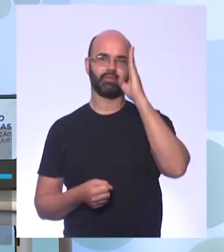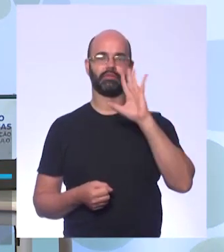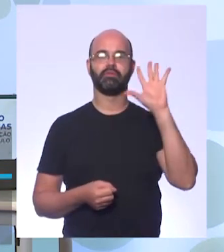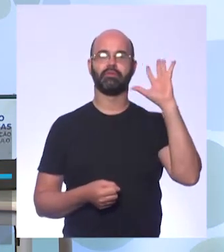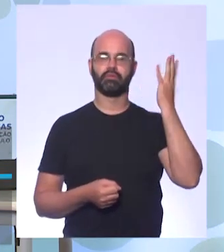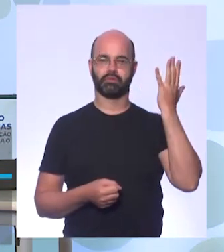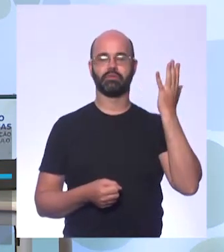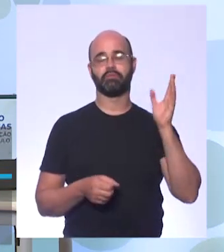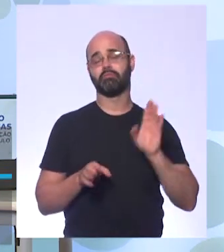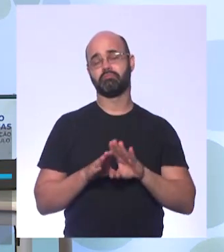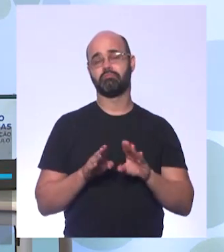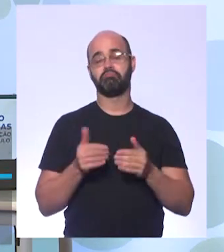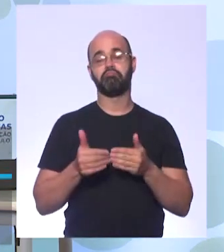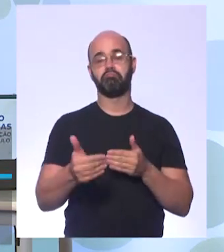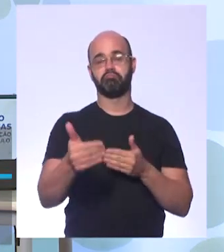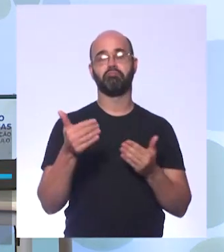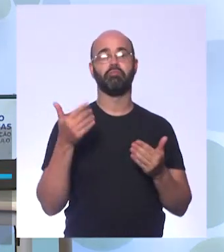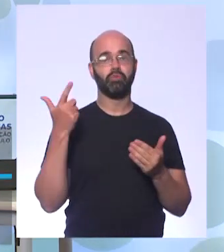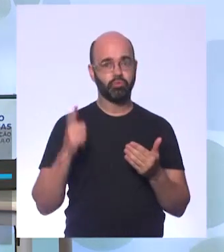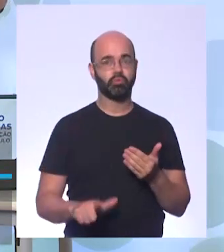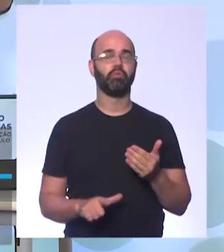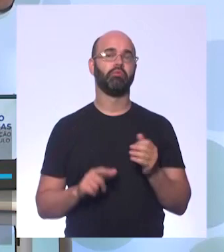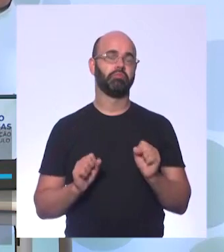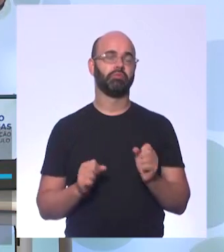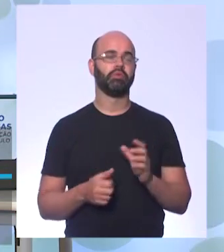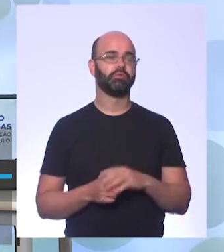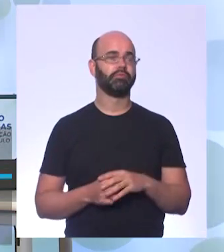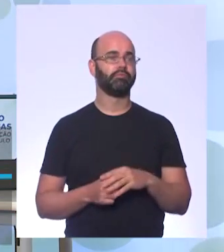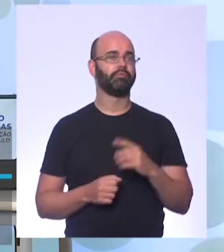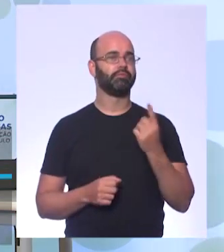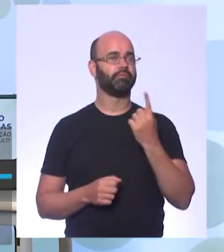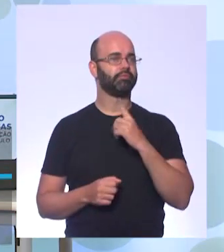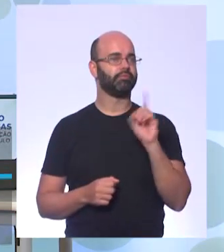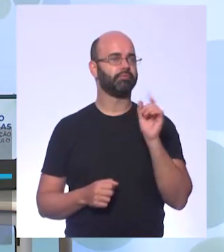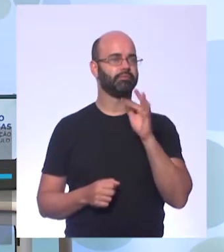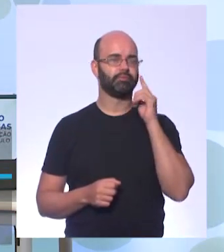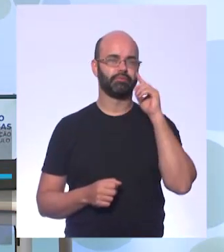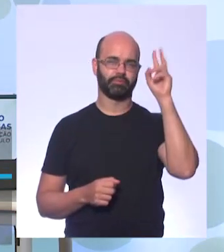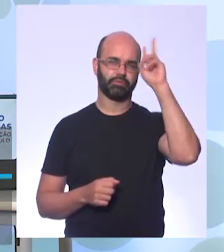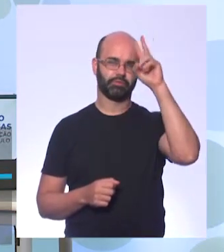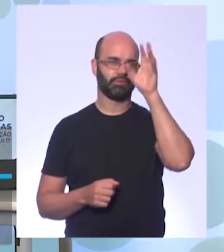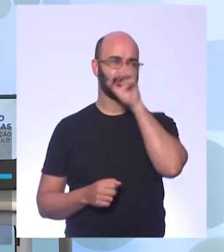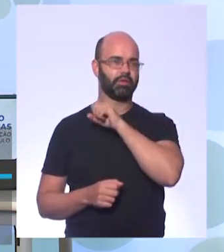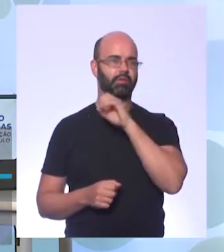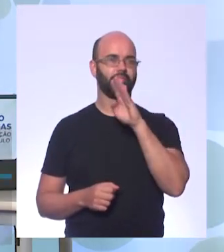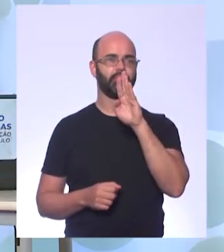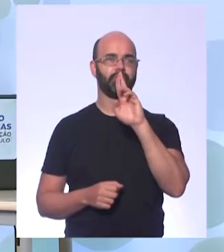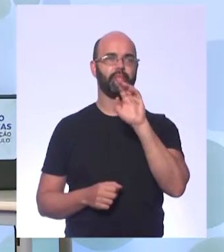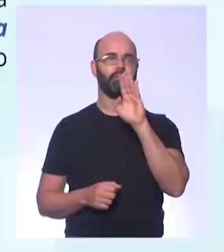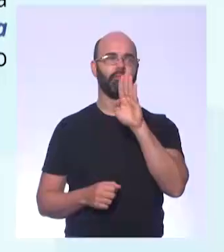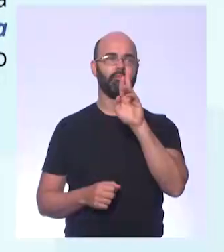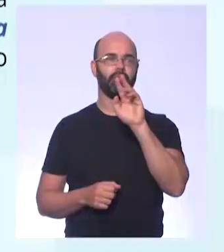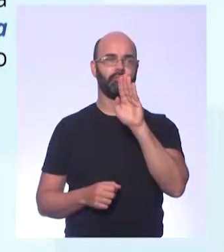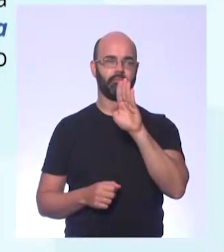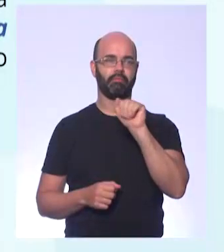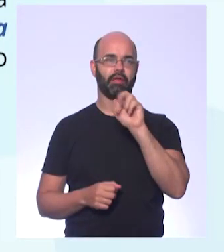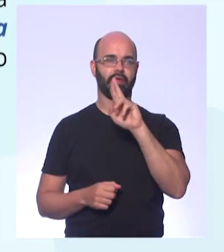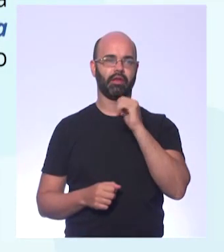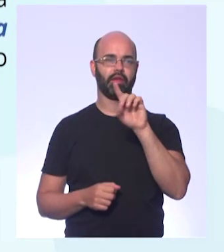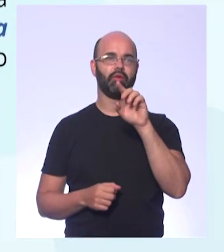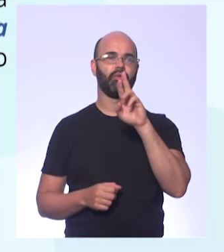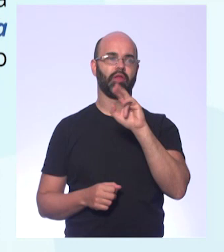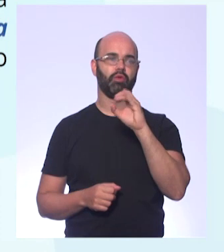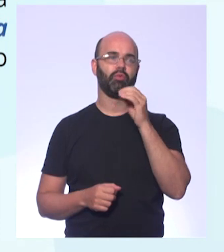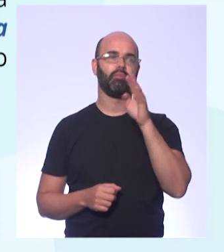E pode acontecer a qualquer momento aí também. Tá? E tem aí, para finalizar, né, uma historinha rapidinha do Barão do Rio Branco, né, que o nome dele